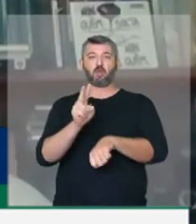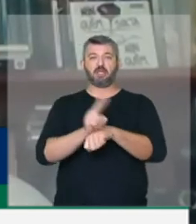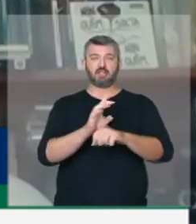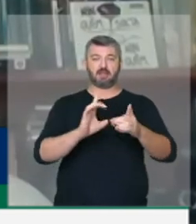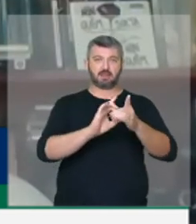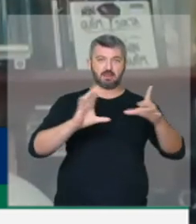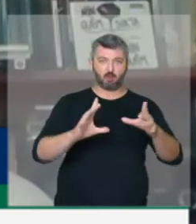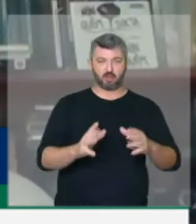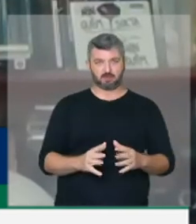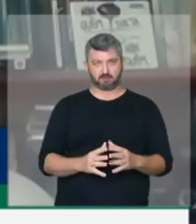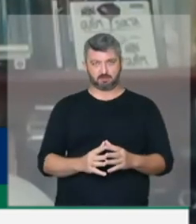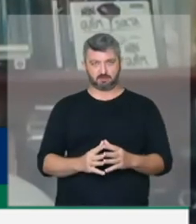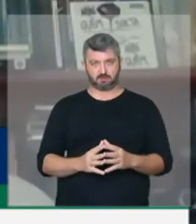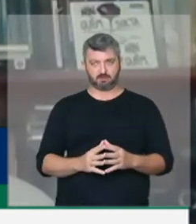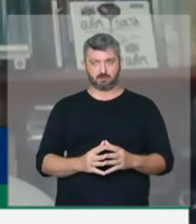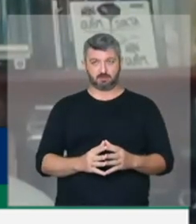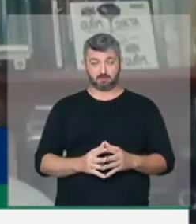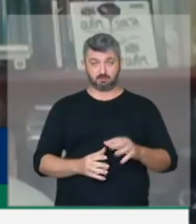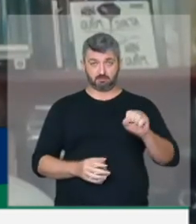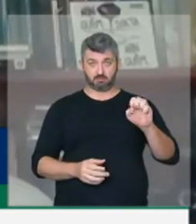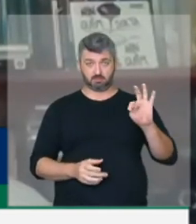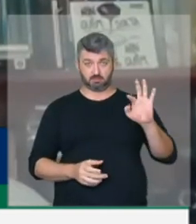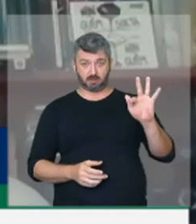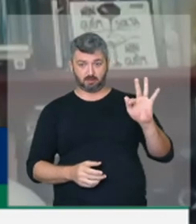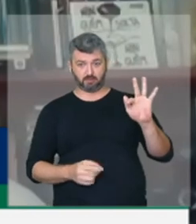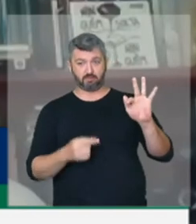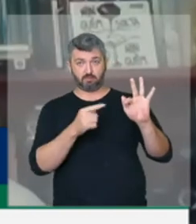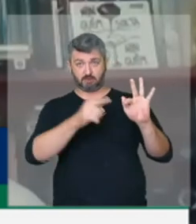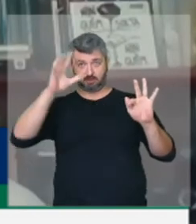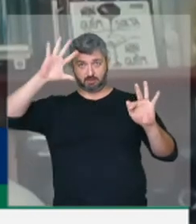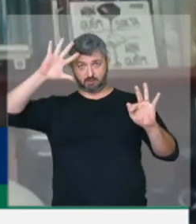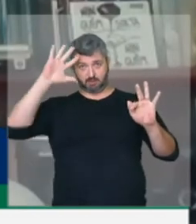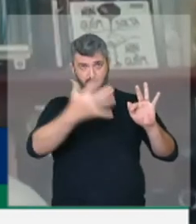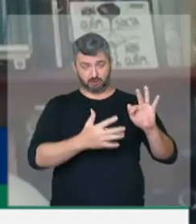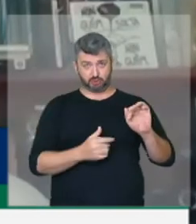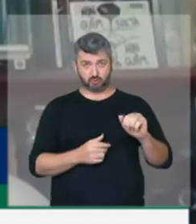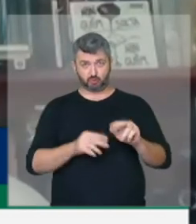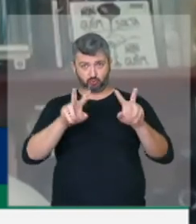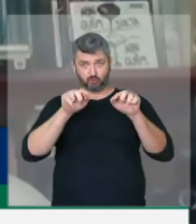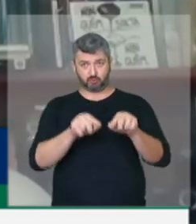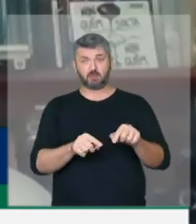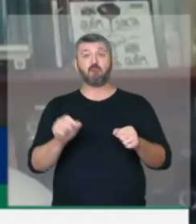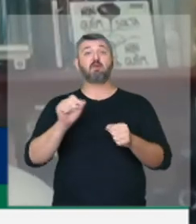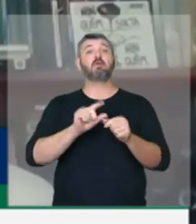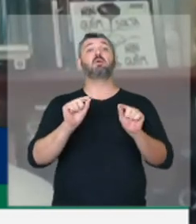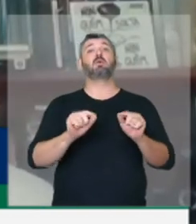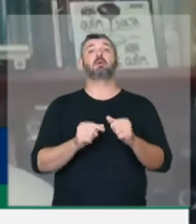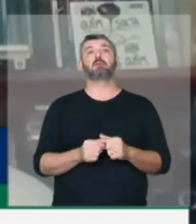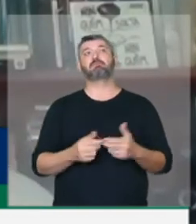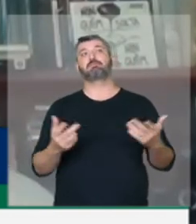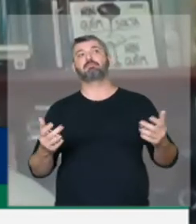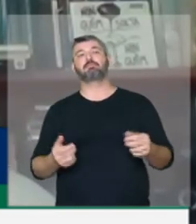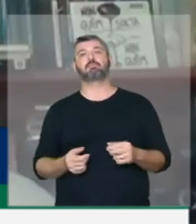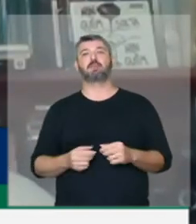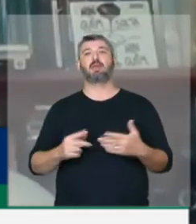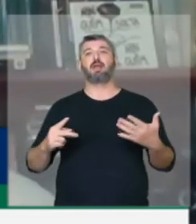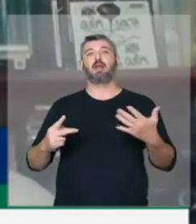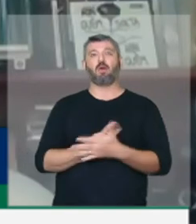democracia. O STF, ao tomar esta decisão, o toma depois de